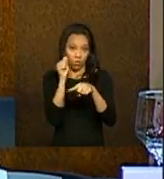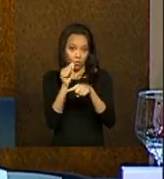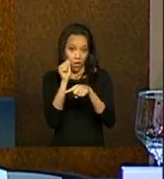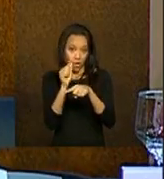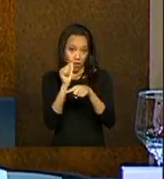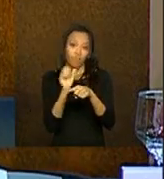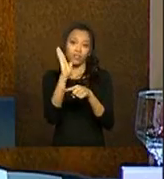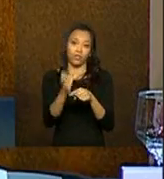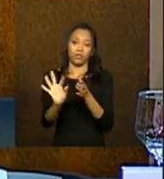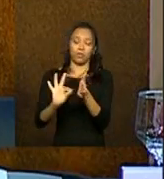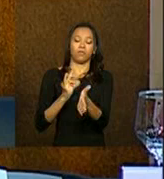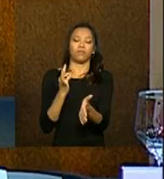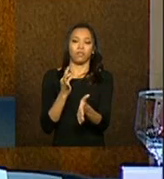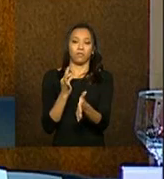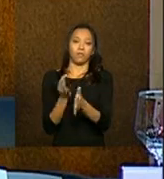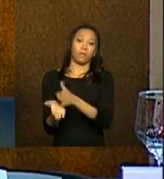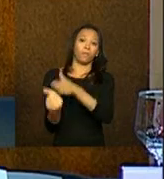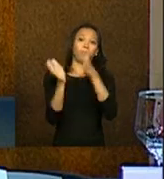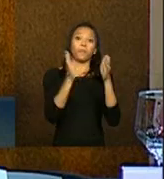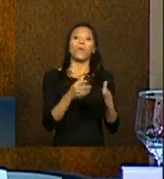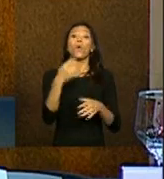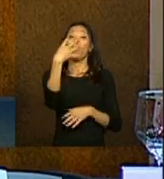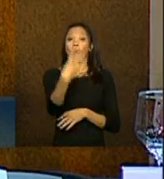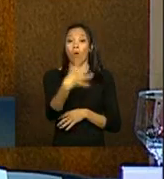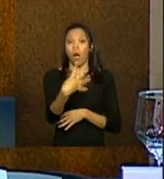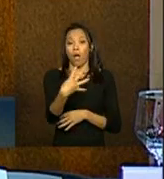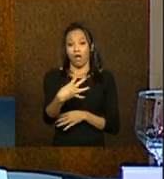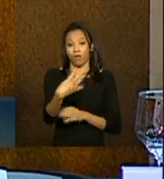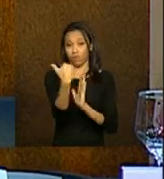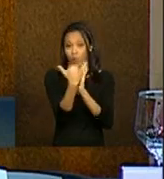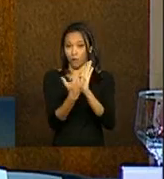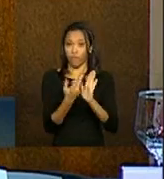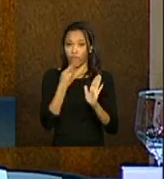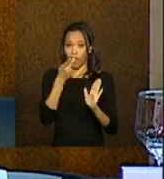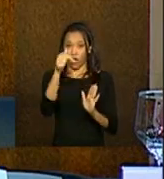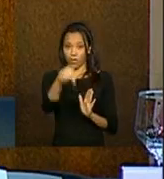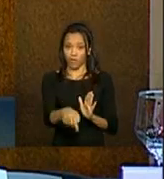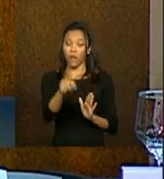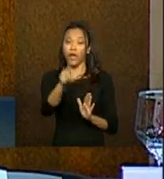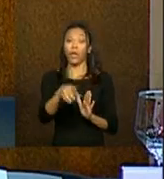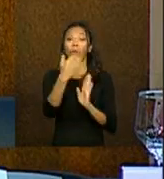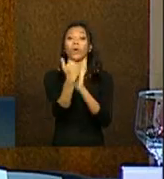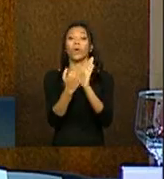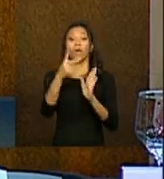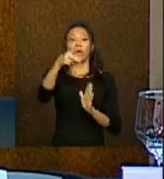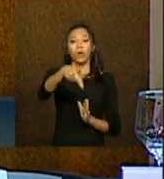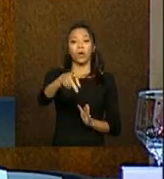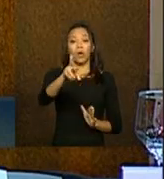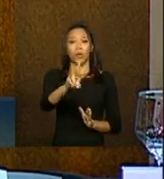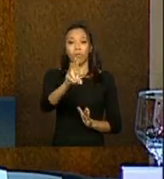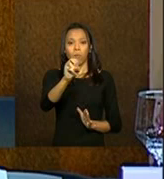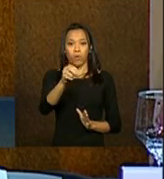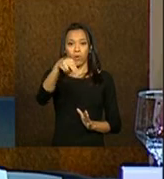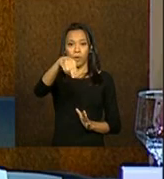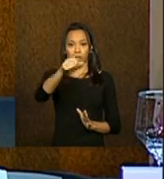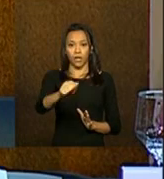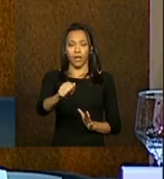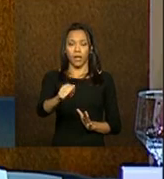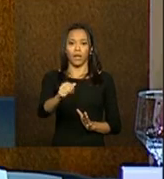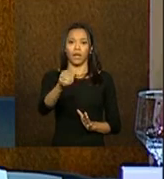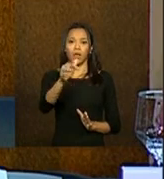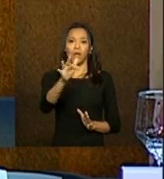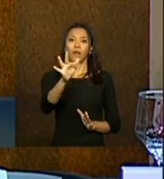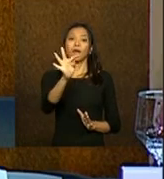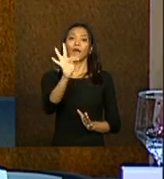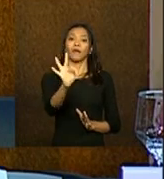eh dos inscritos. E o quarto programa que eu queria destacar aqui é o Pronatec. Ele atendeu 7.700.000